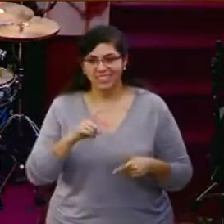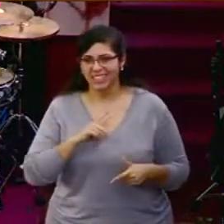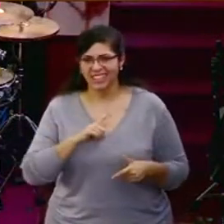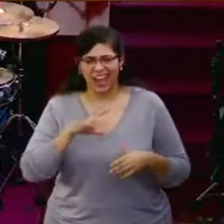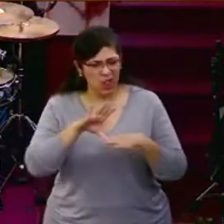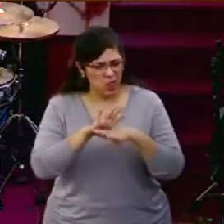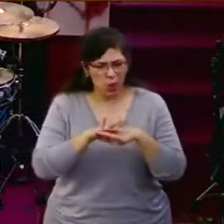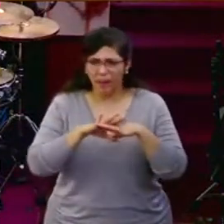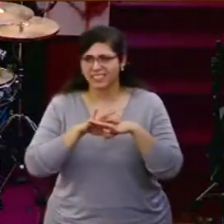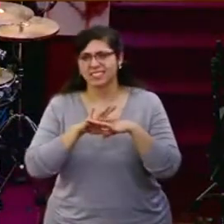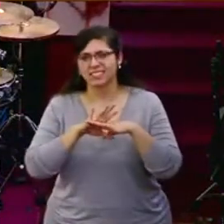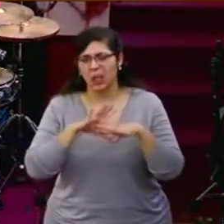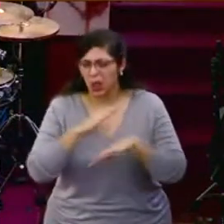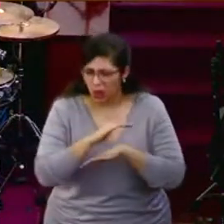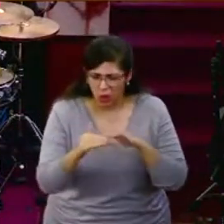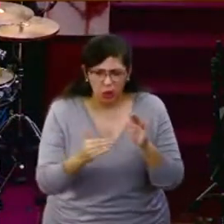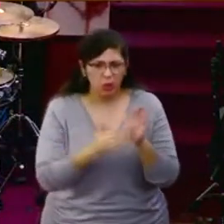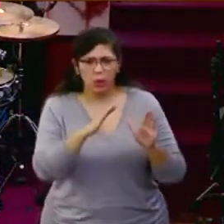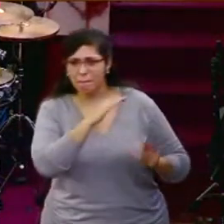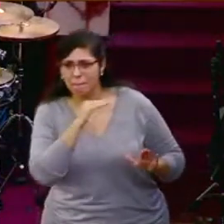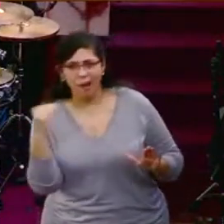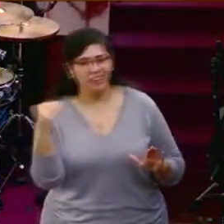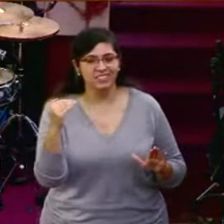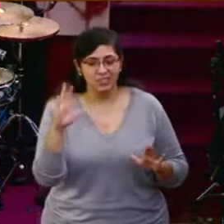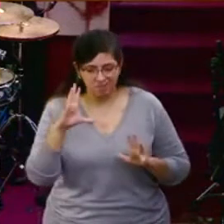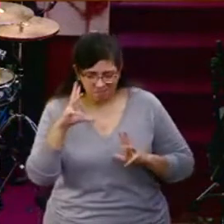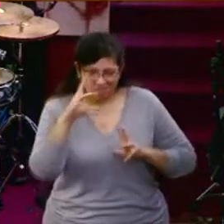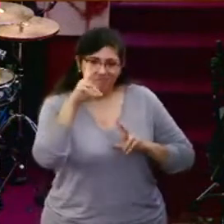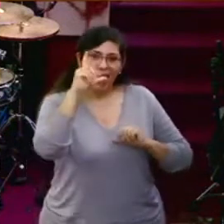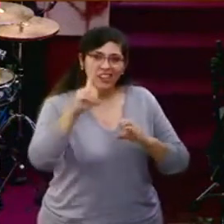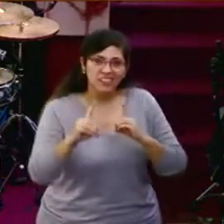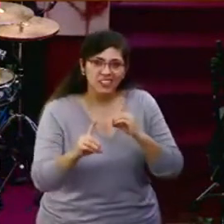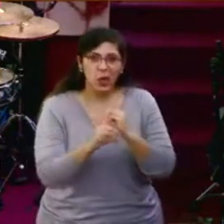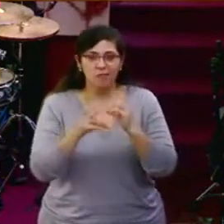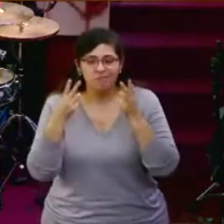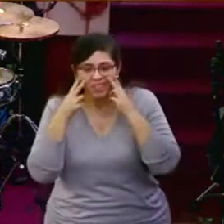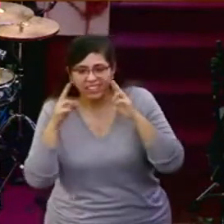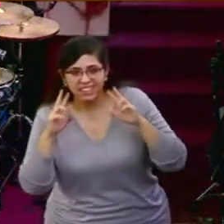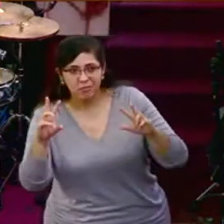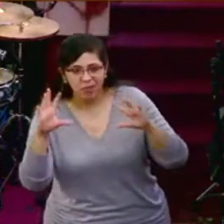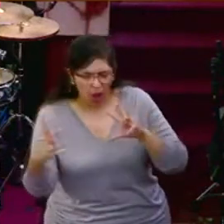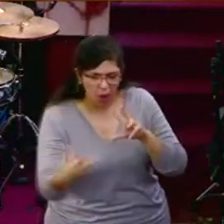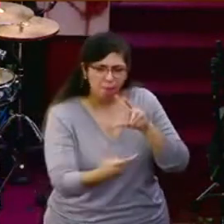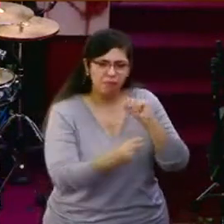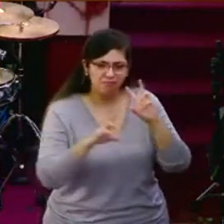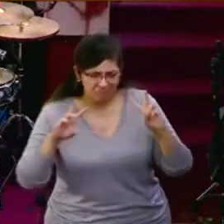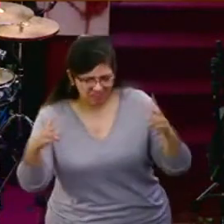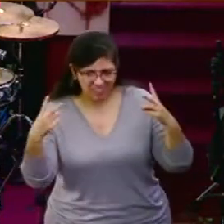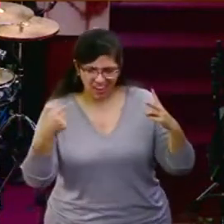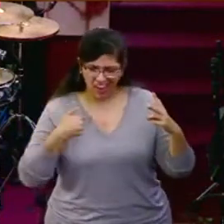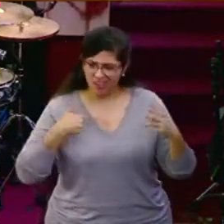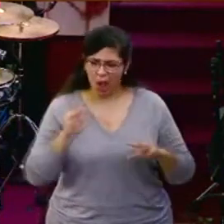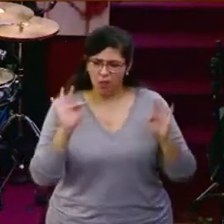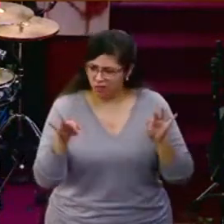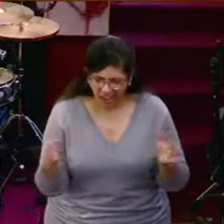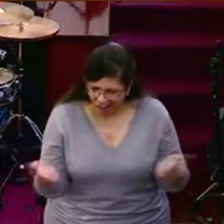doenças graves e mortes ela encontra forças para testemunhar ao mundo olha isso não é o